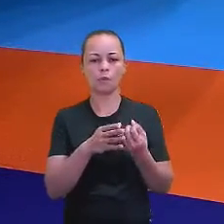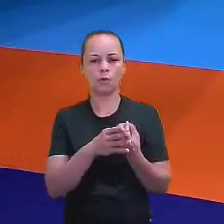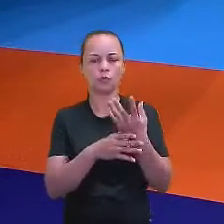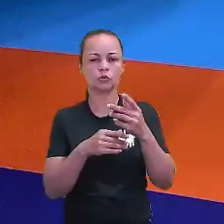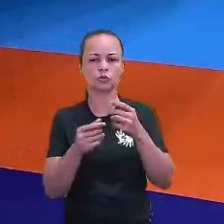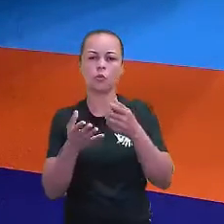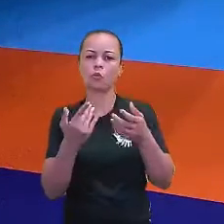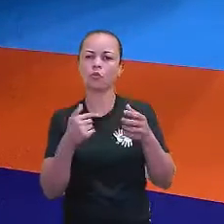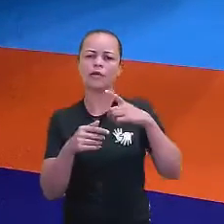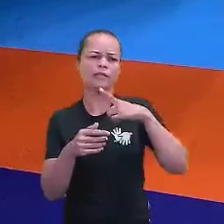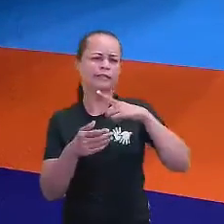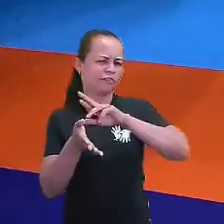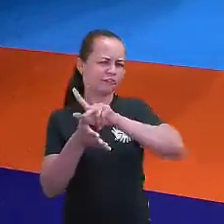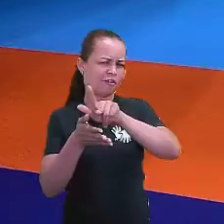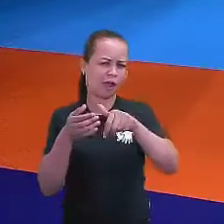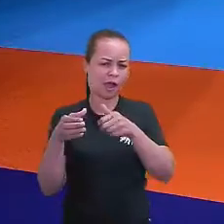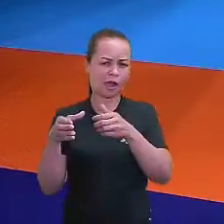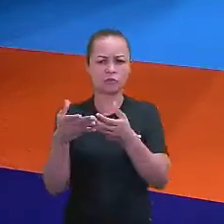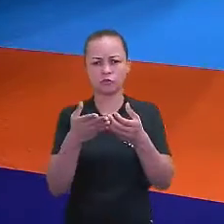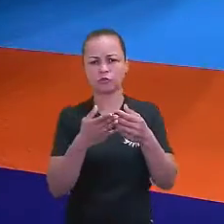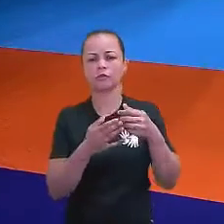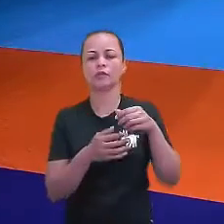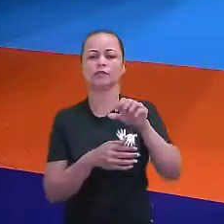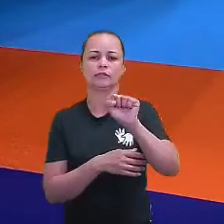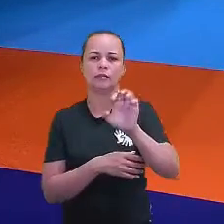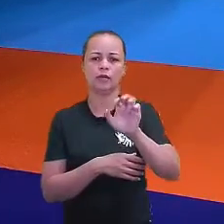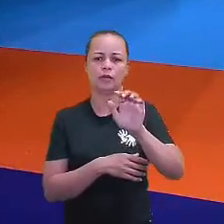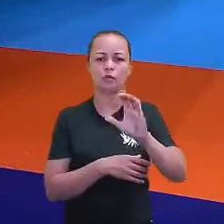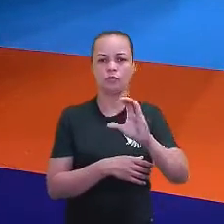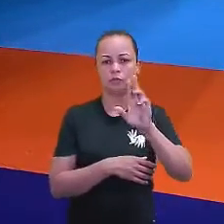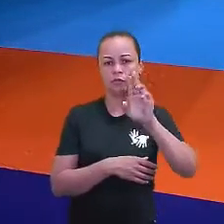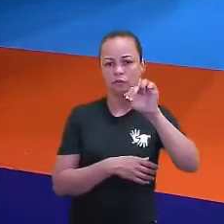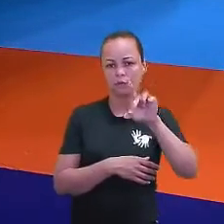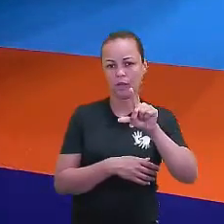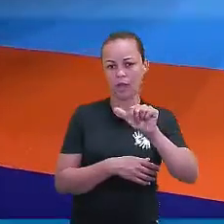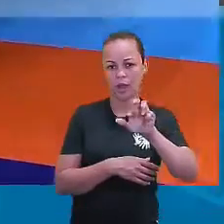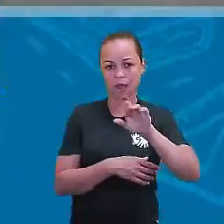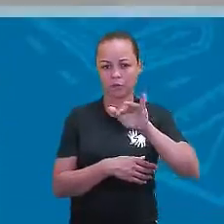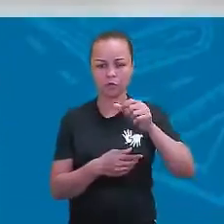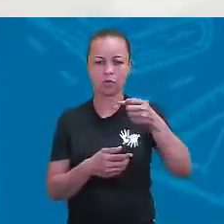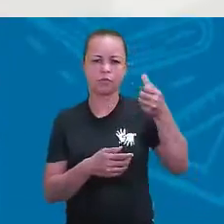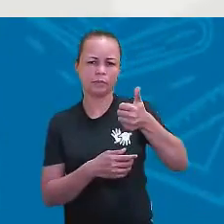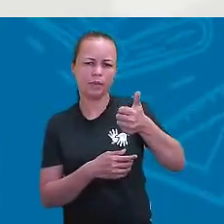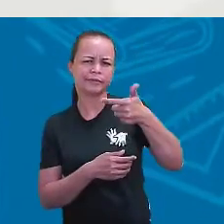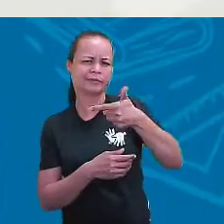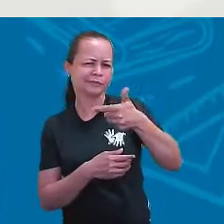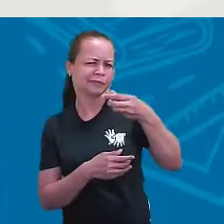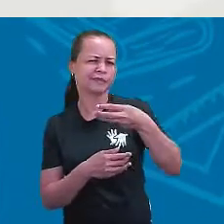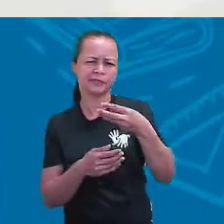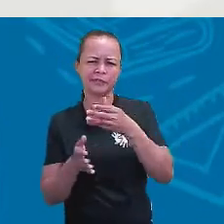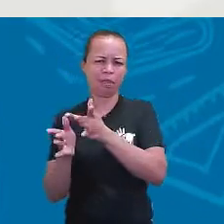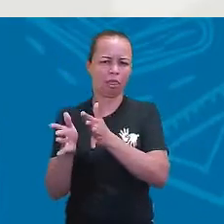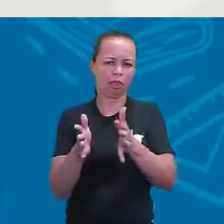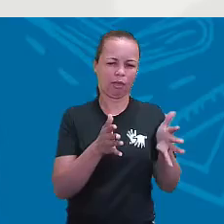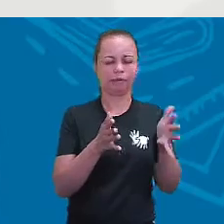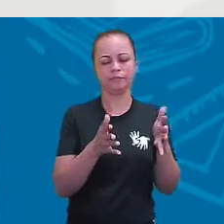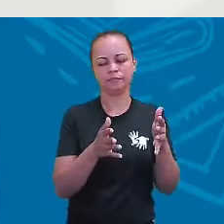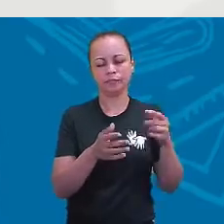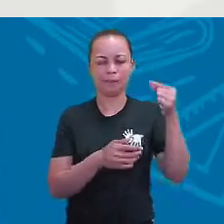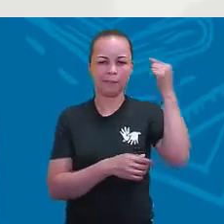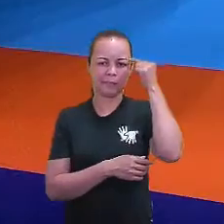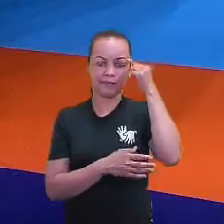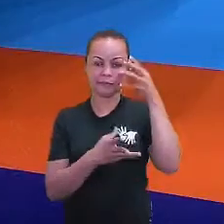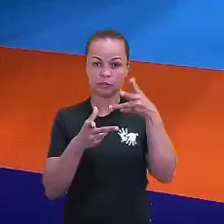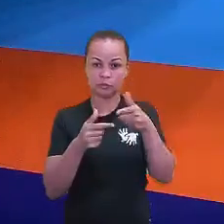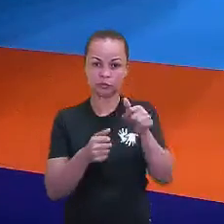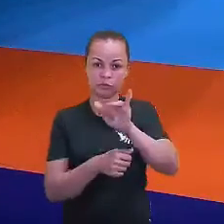consumidores primários, secundários, terciários, até chegar nos decompositores. Então, pensa nisso tudo como um grande ambiente de diálogo. Esse